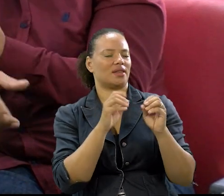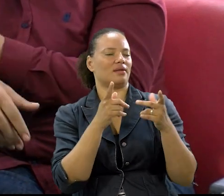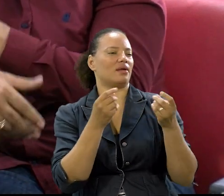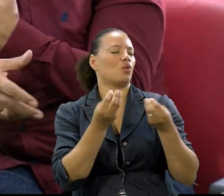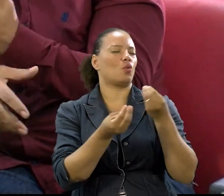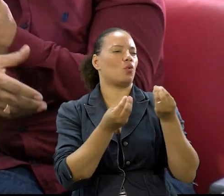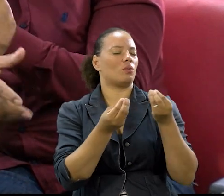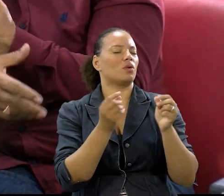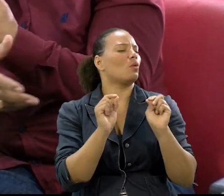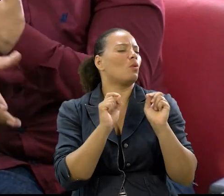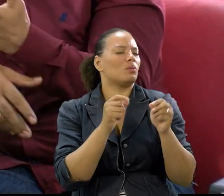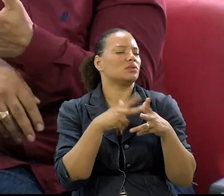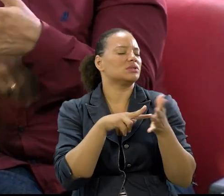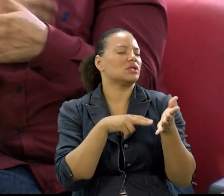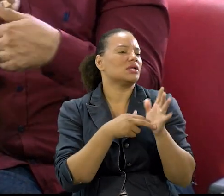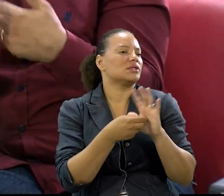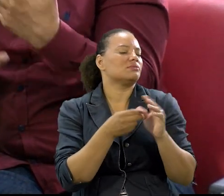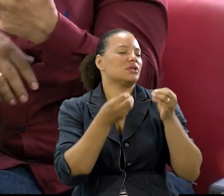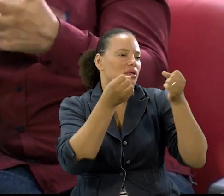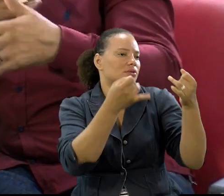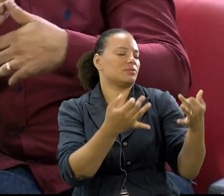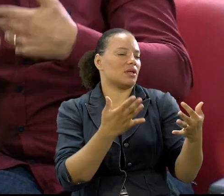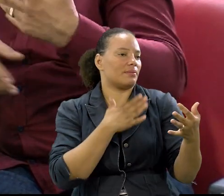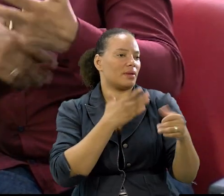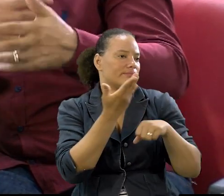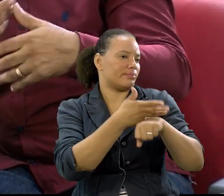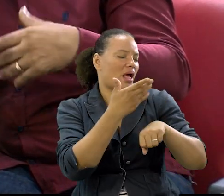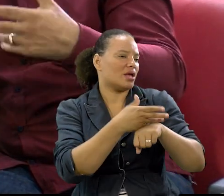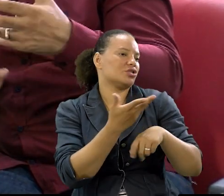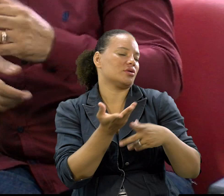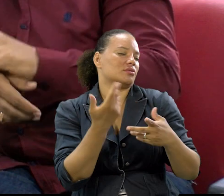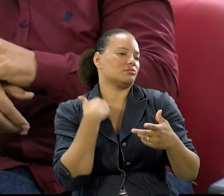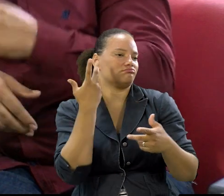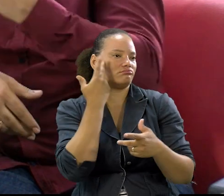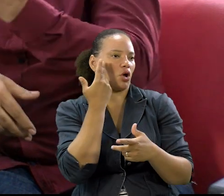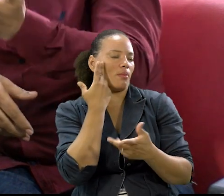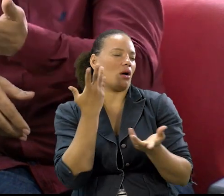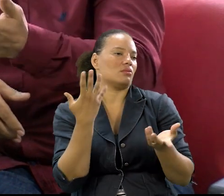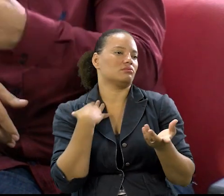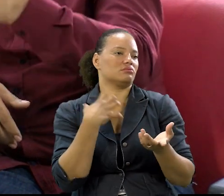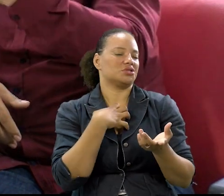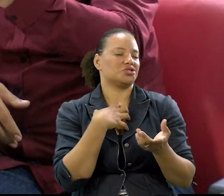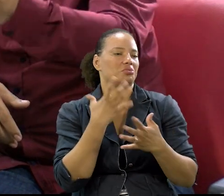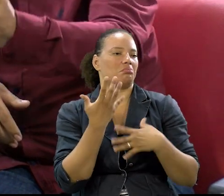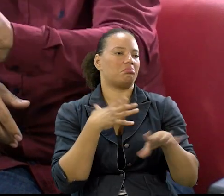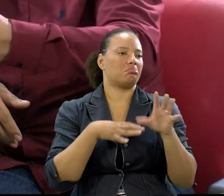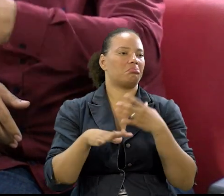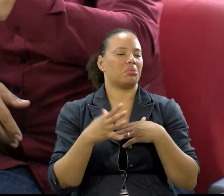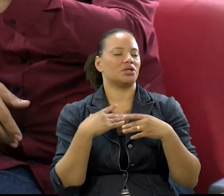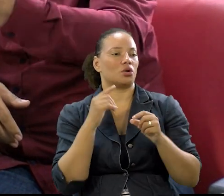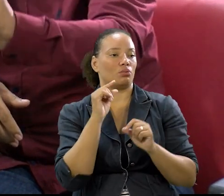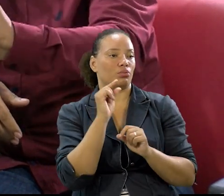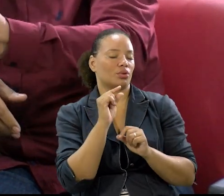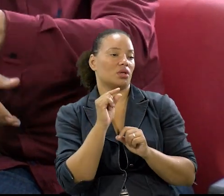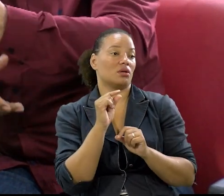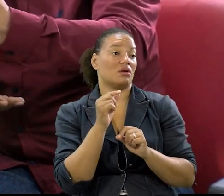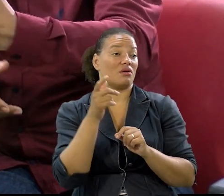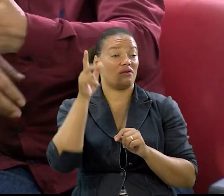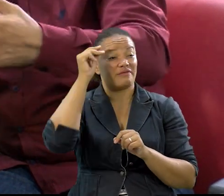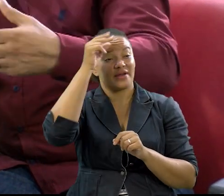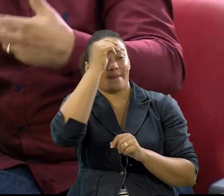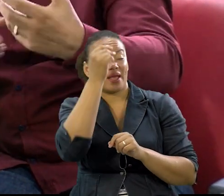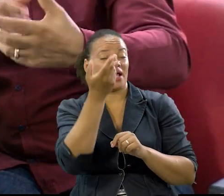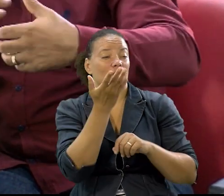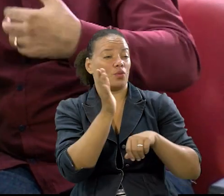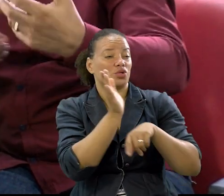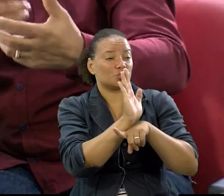te entrevistando eu ajo com mecanicidade Porque é a minha prática do dia a dia e tal o o médico o enfermeiro o auxiliar é a mesma